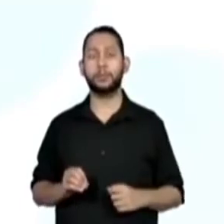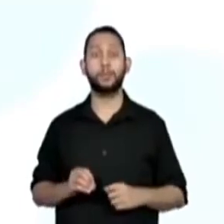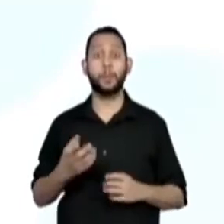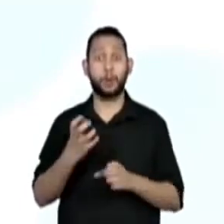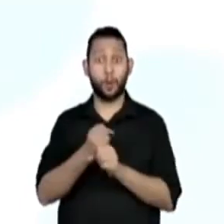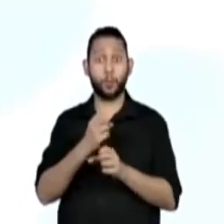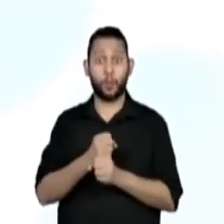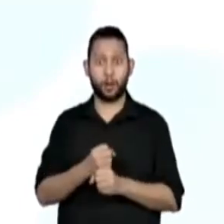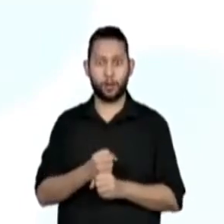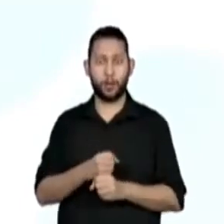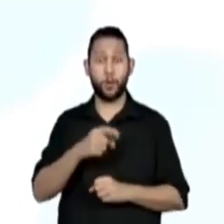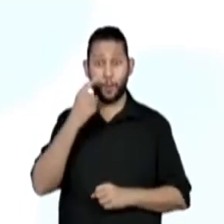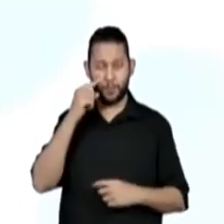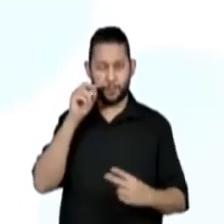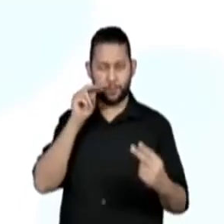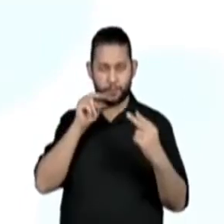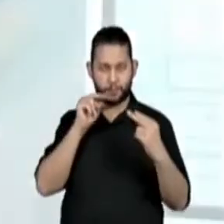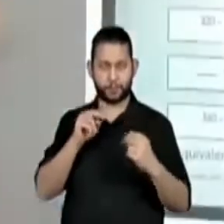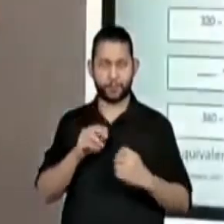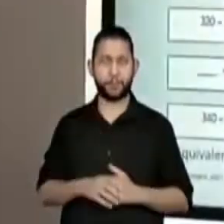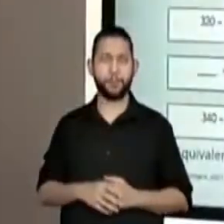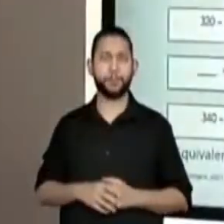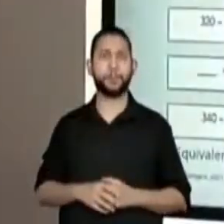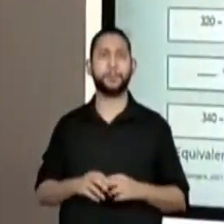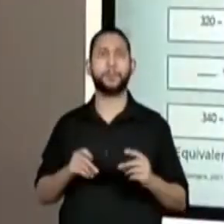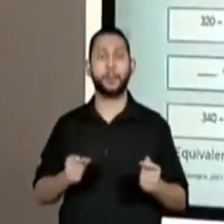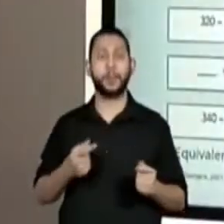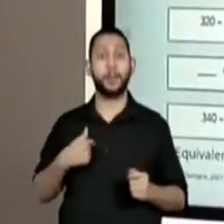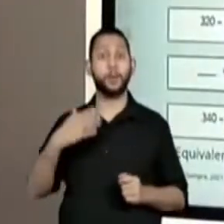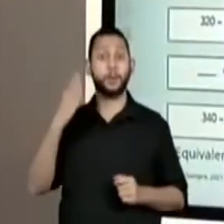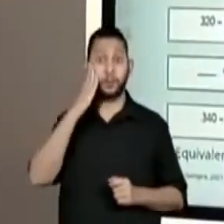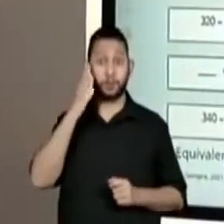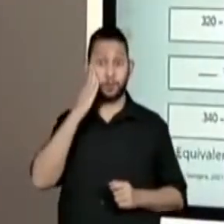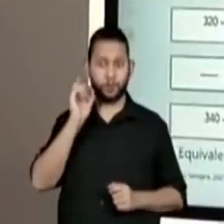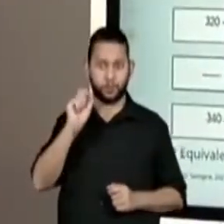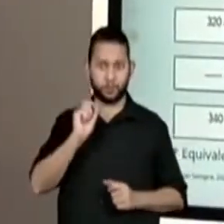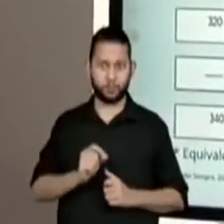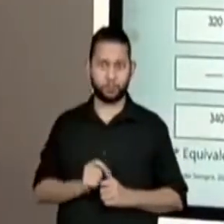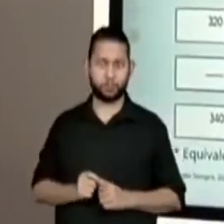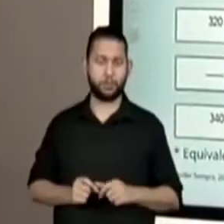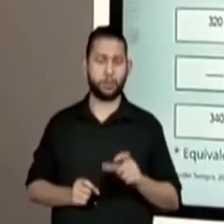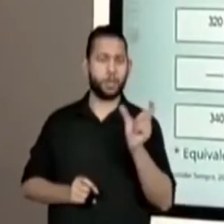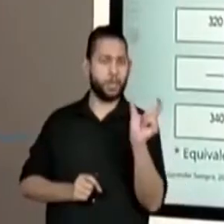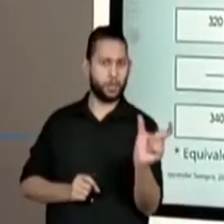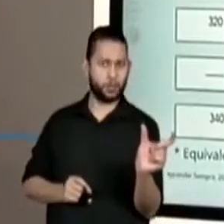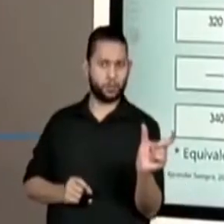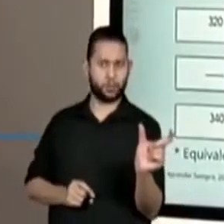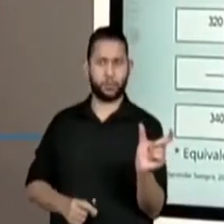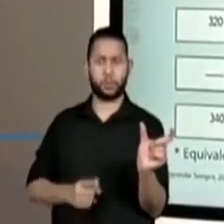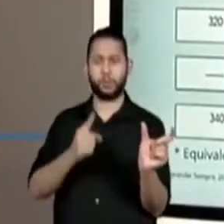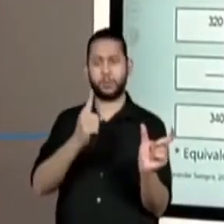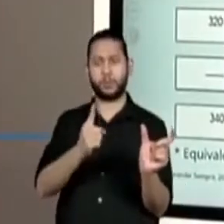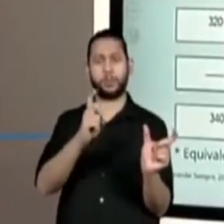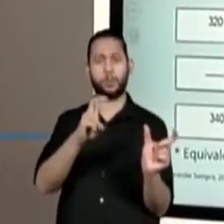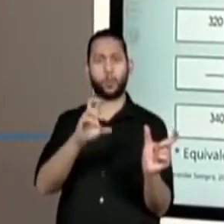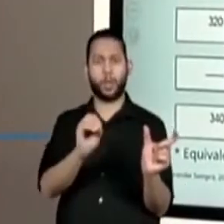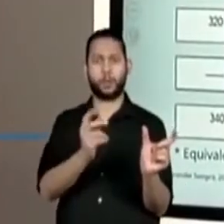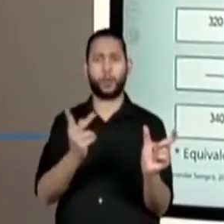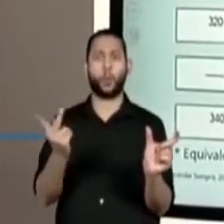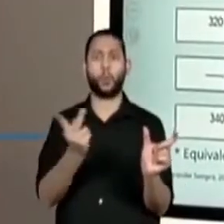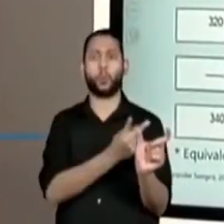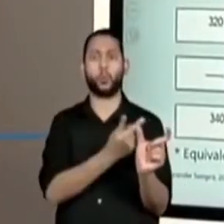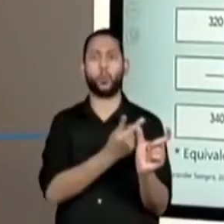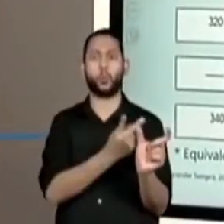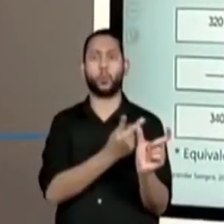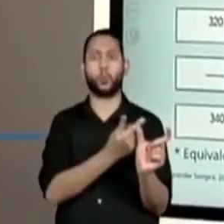vamos calcular juntos Deixa eu fazer olhando para vocês tá bom eu sei que alguma coisa mais 150 da